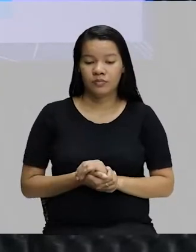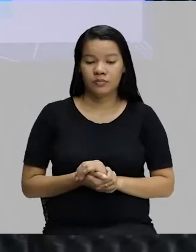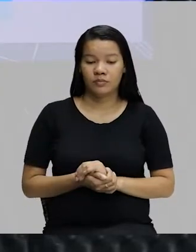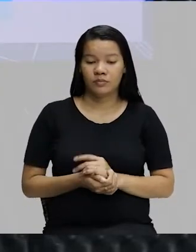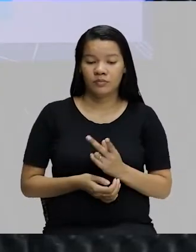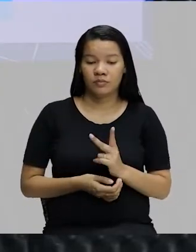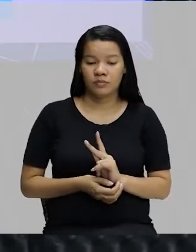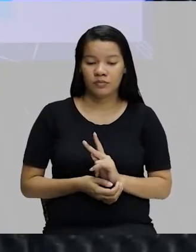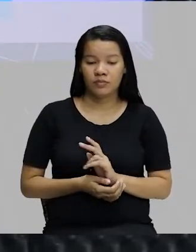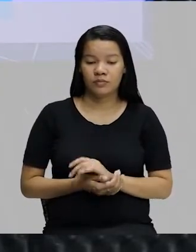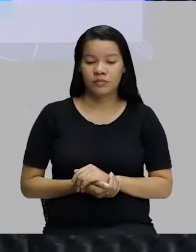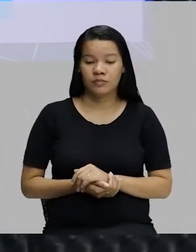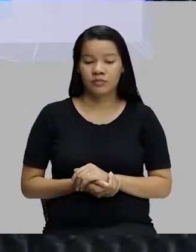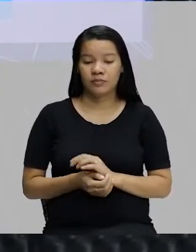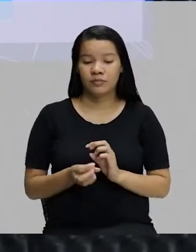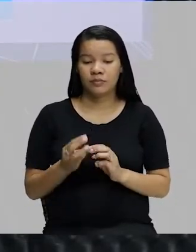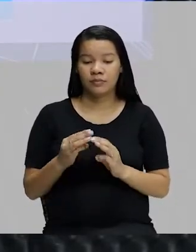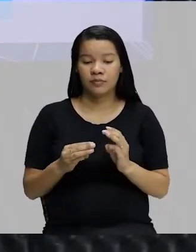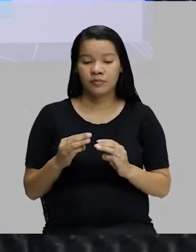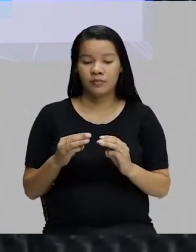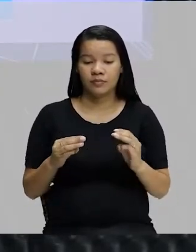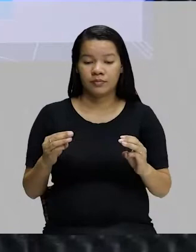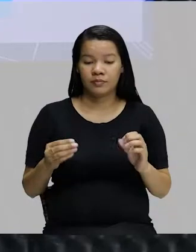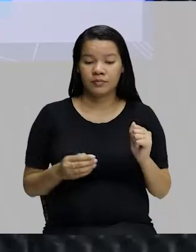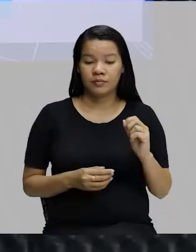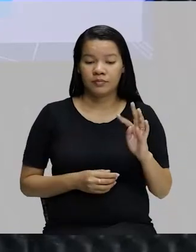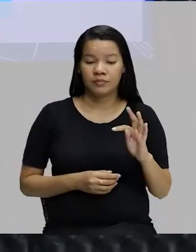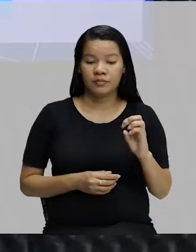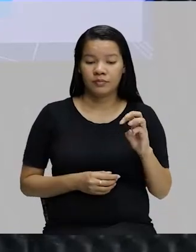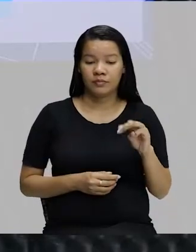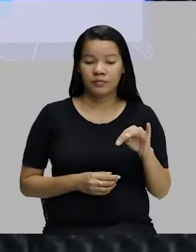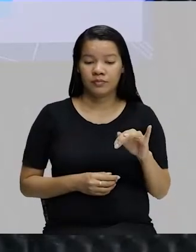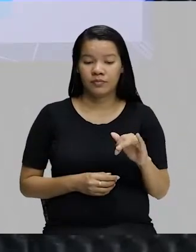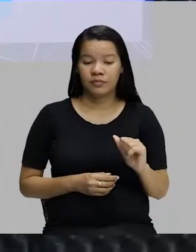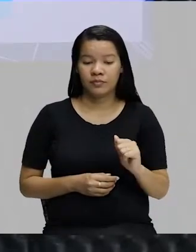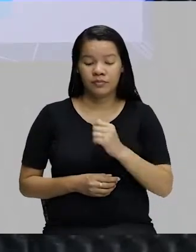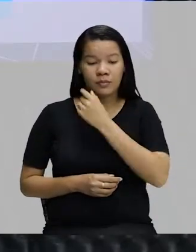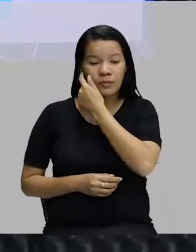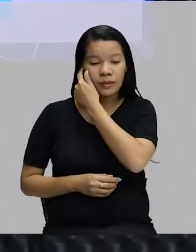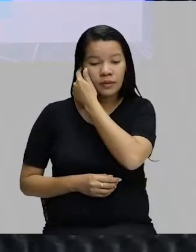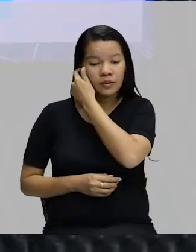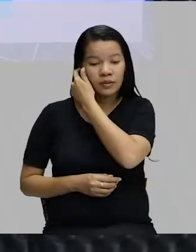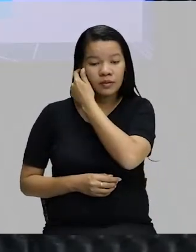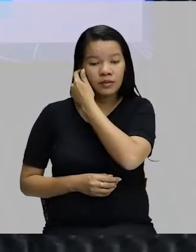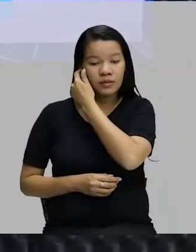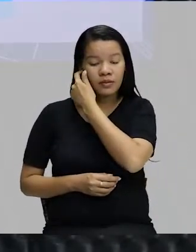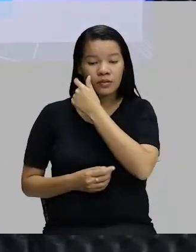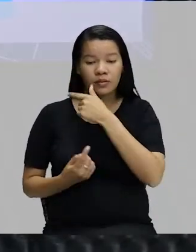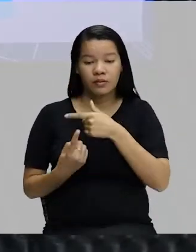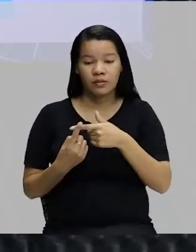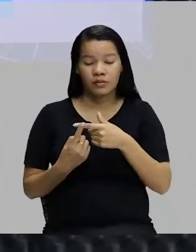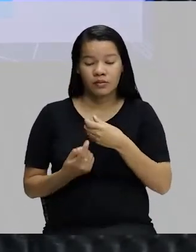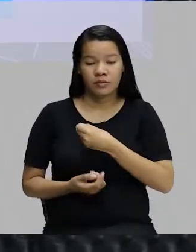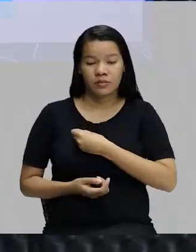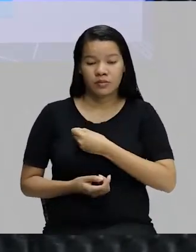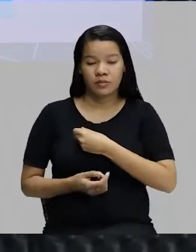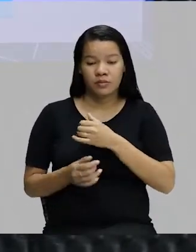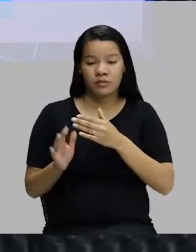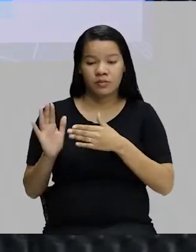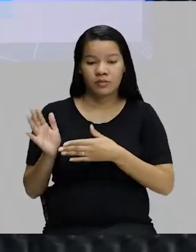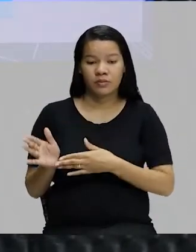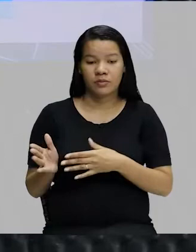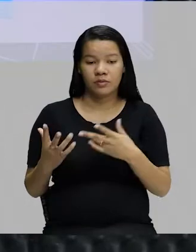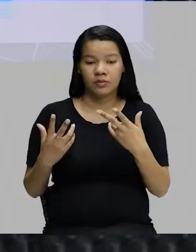da sua massa atômica, 238 foi para 239, mas o número atômico permaneceu o